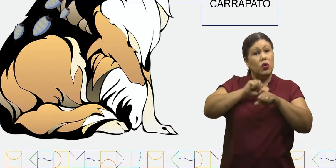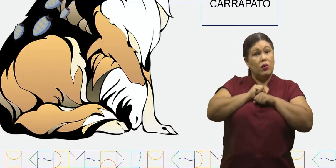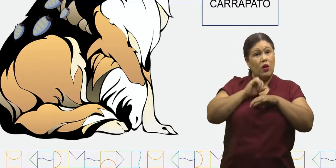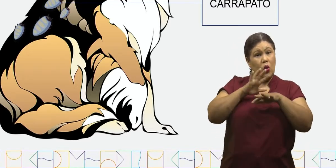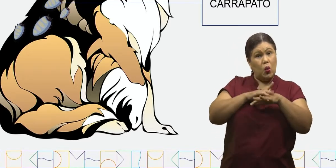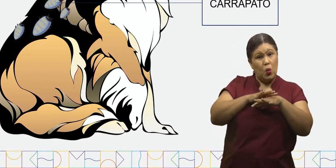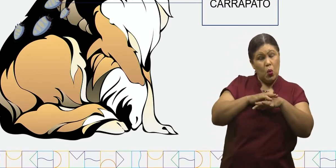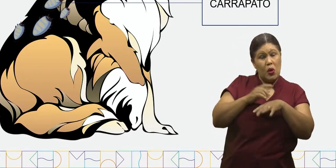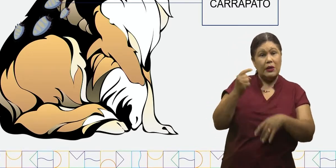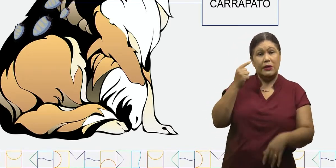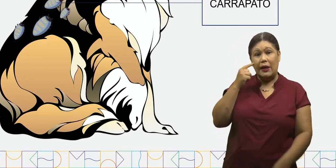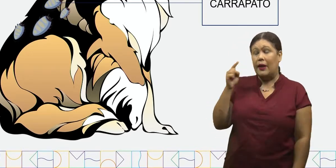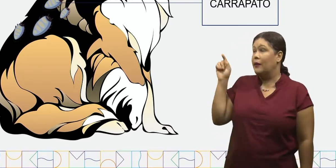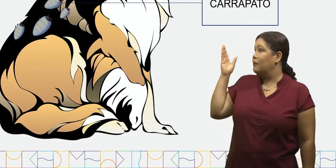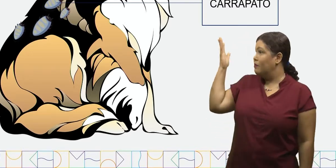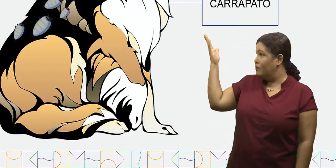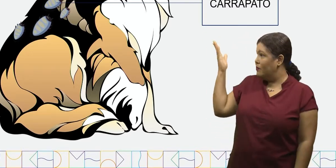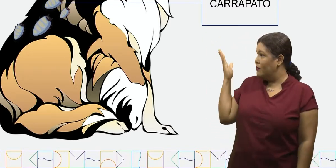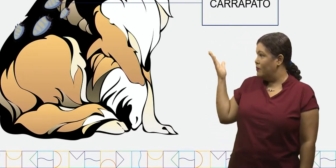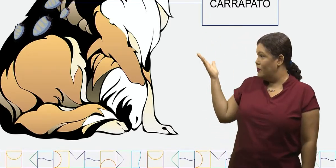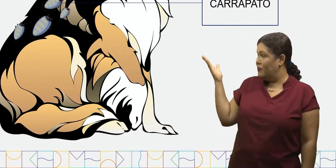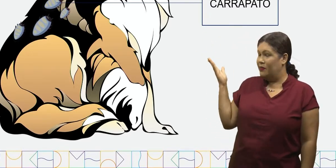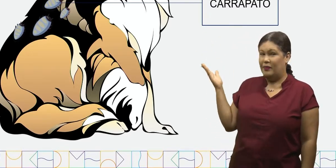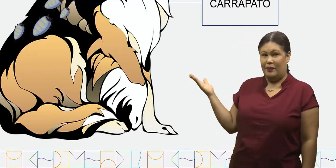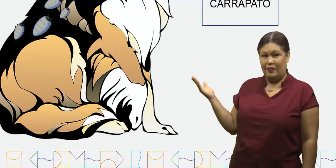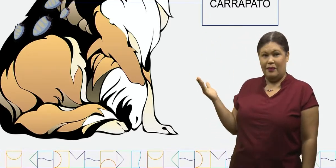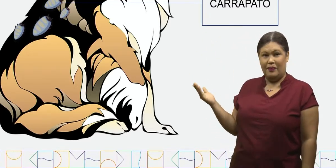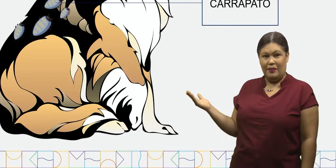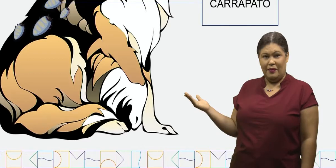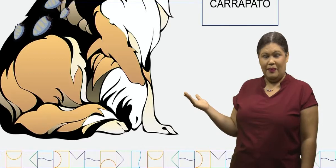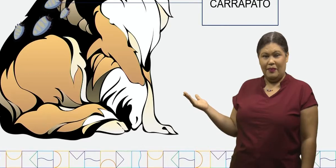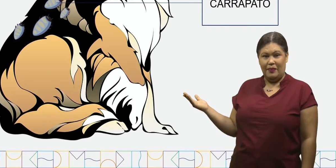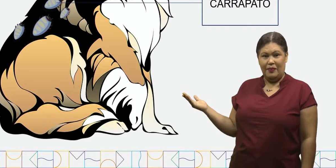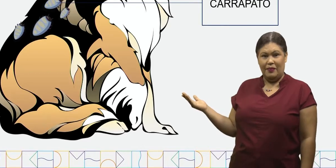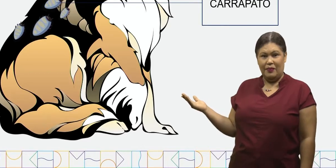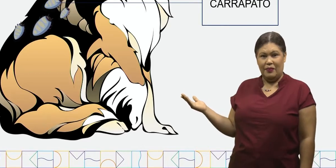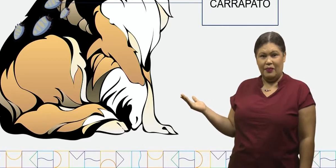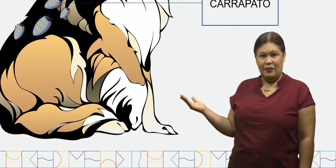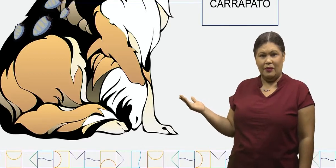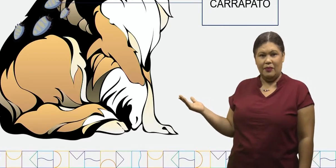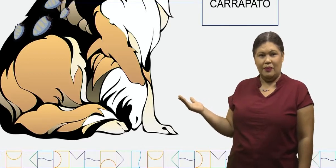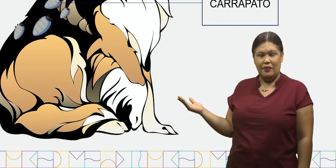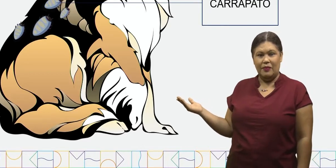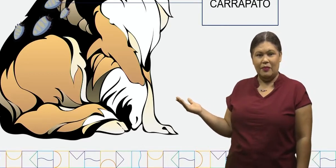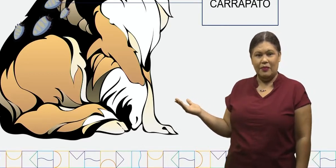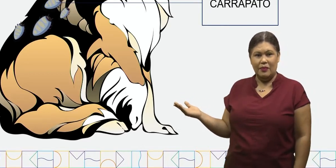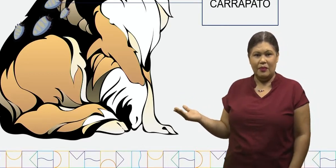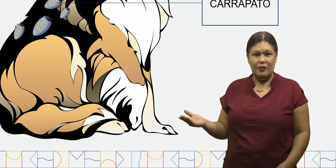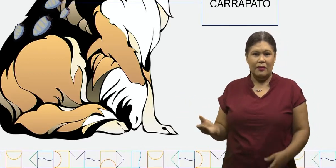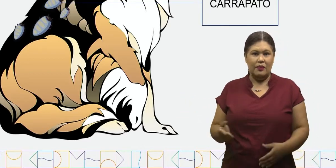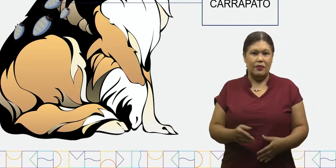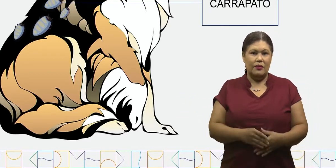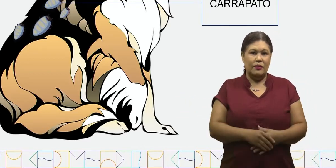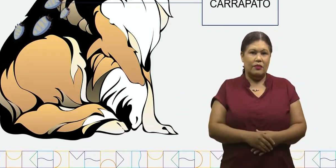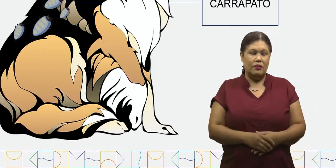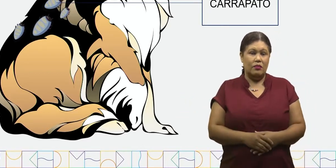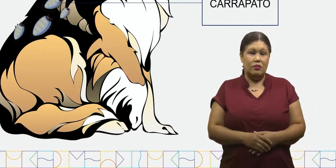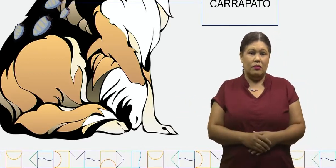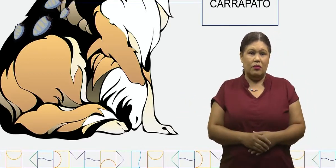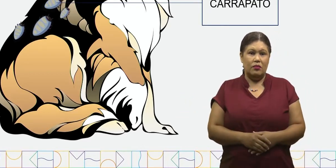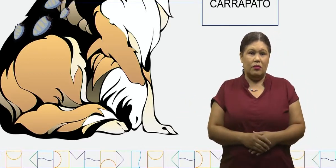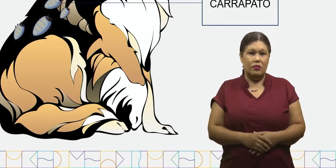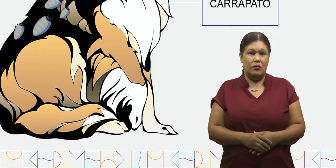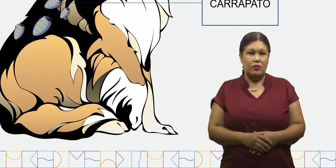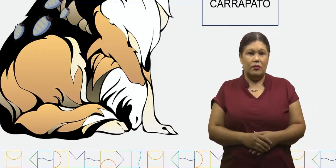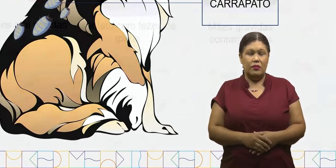doenças, toxoplasmose, doenças de Chagas, malária, leishmaniose, giardíase